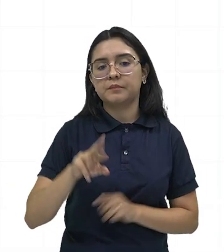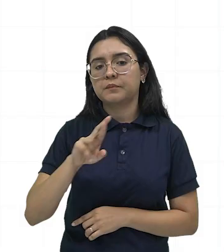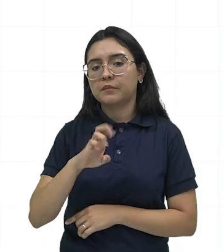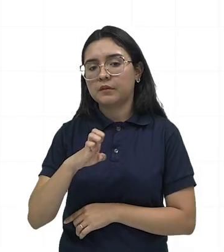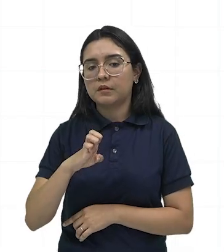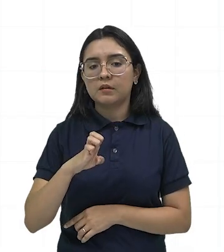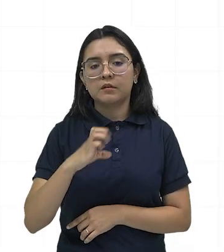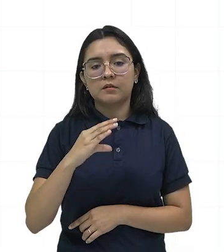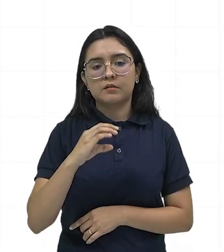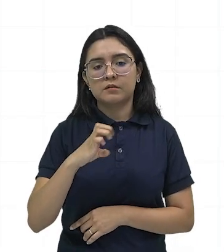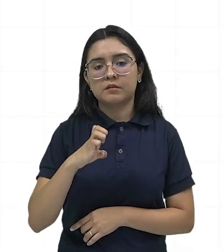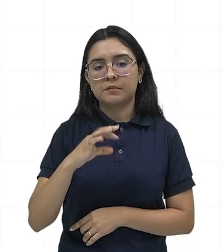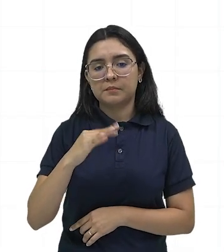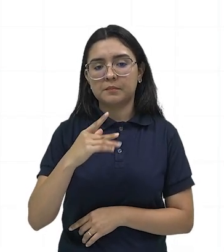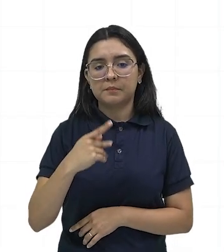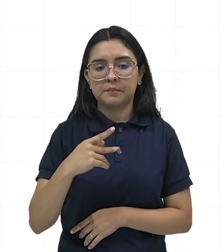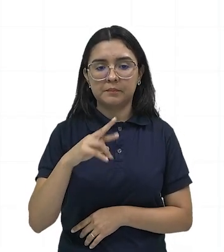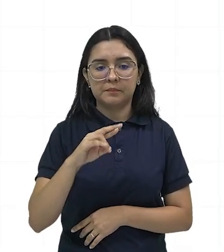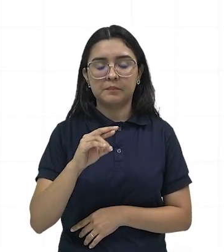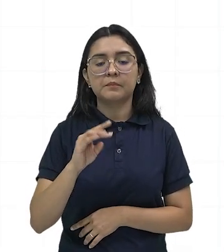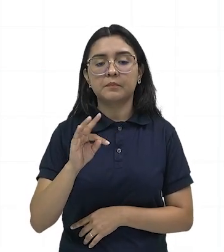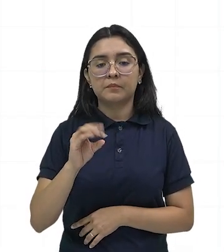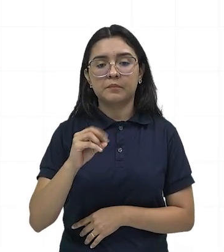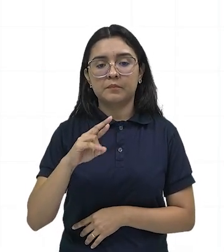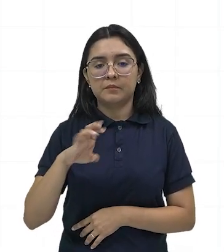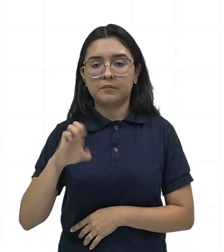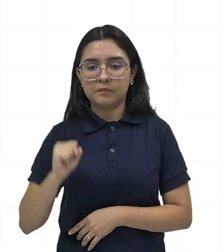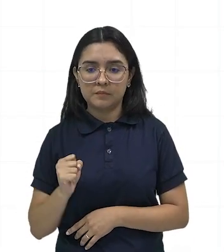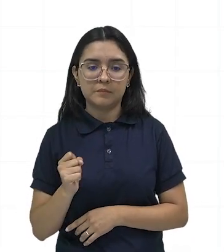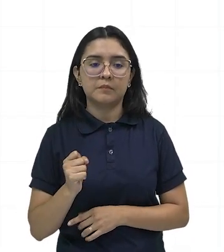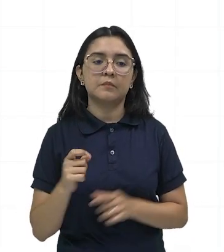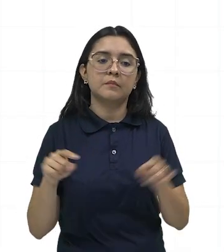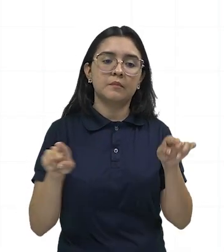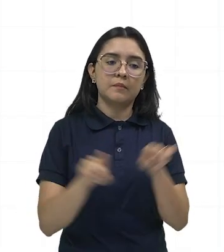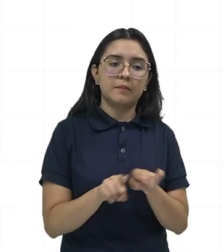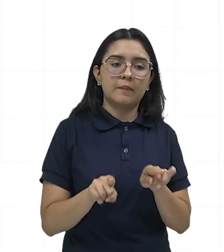receptores, resistores, capacitores,